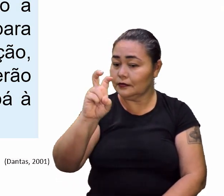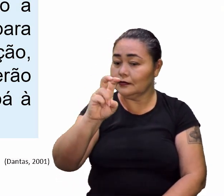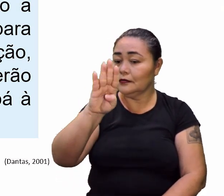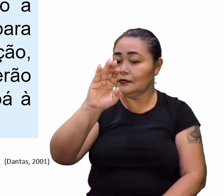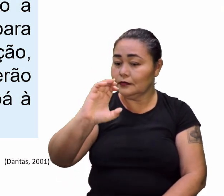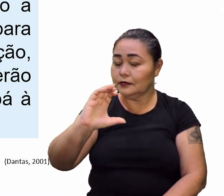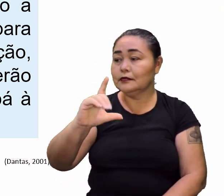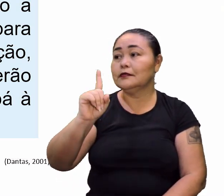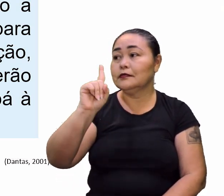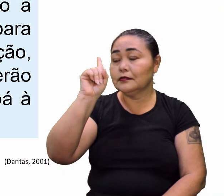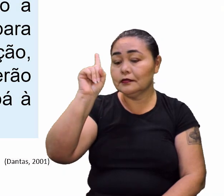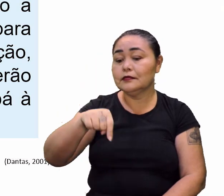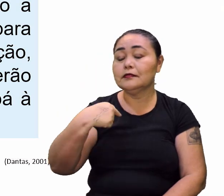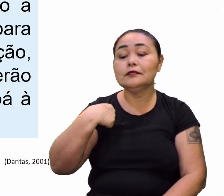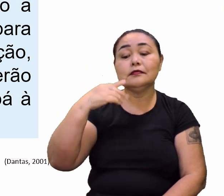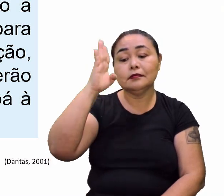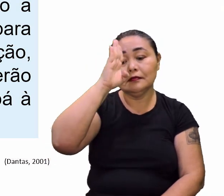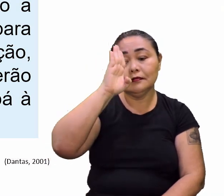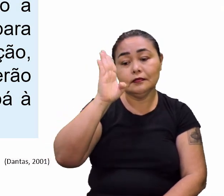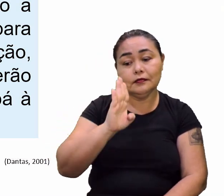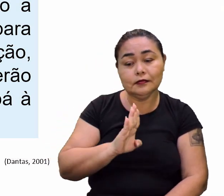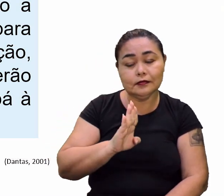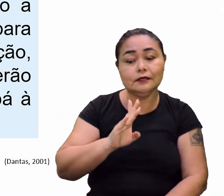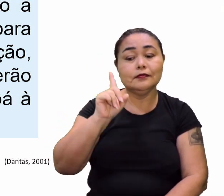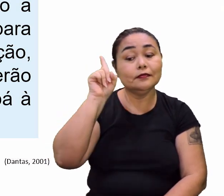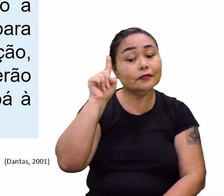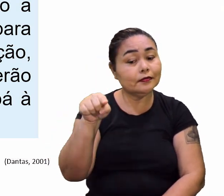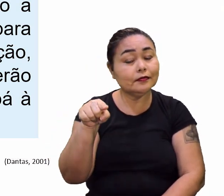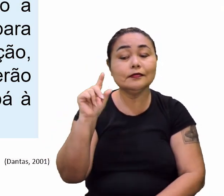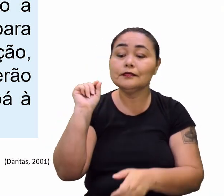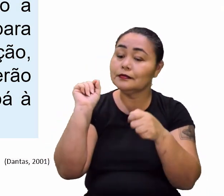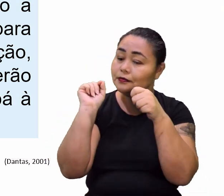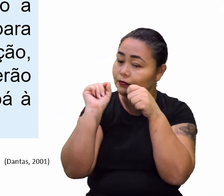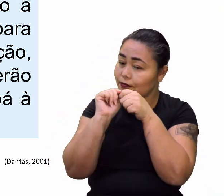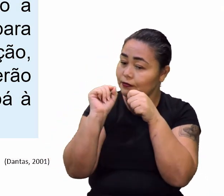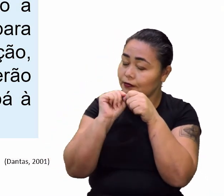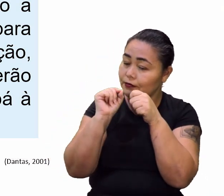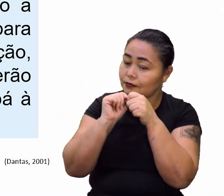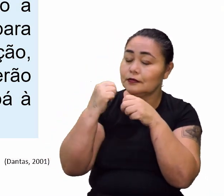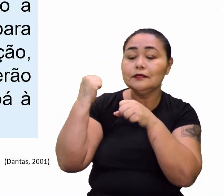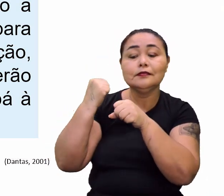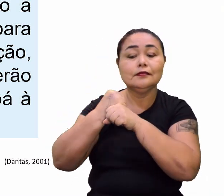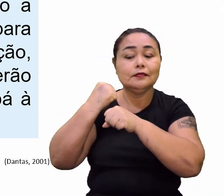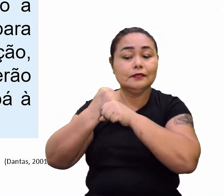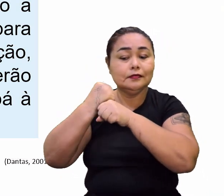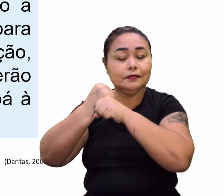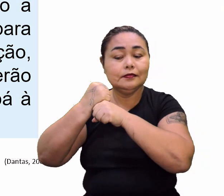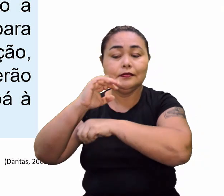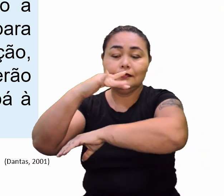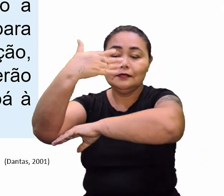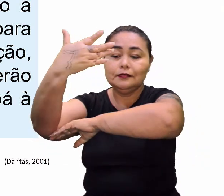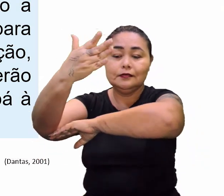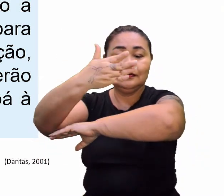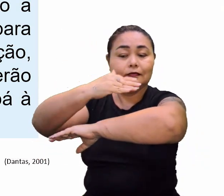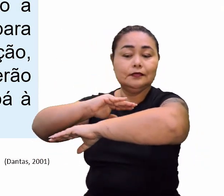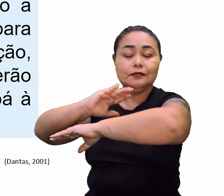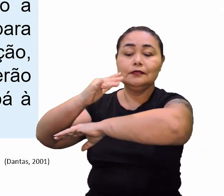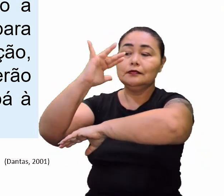do Brasil, Exato. né? Que faziam esse trabalho de desmatar a